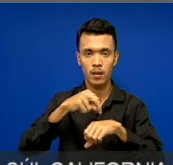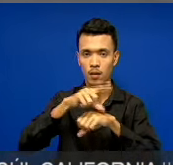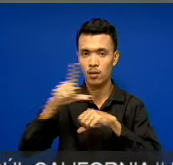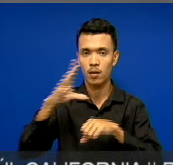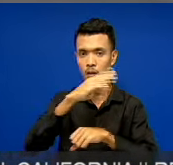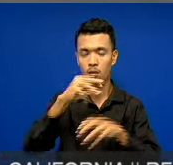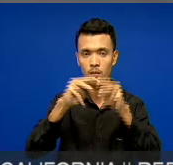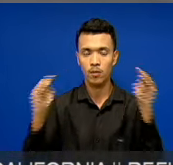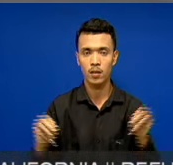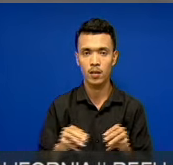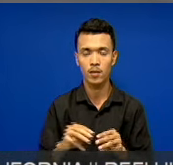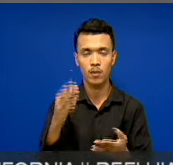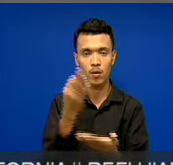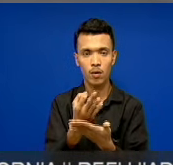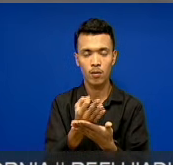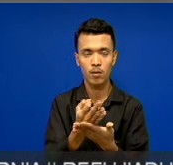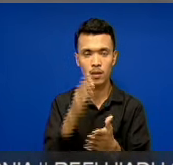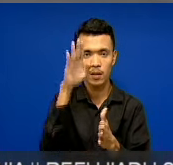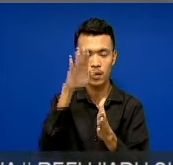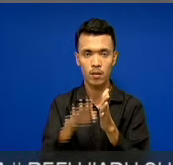ba importação ni Hatun ona ba